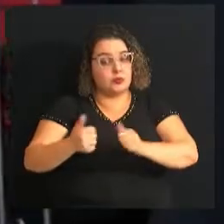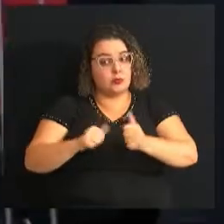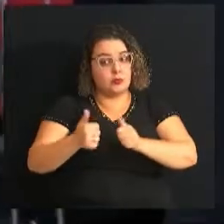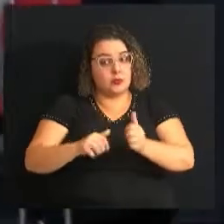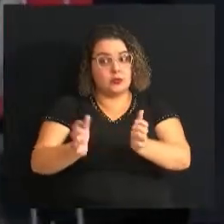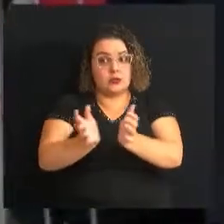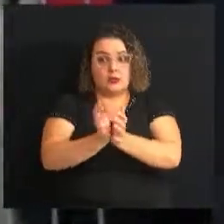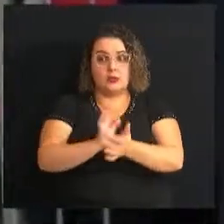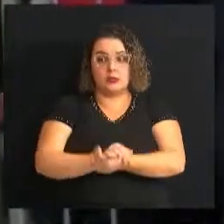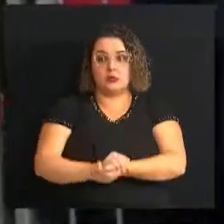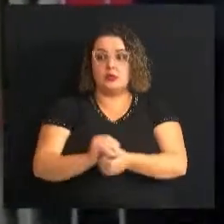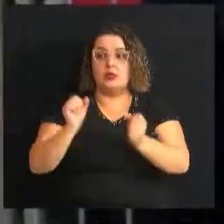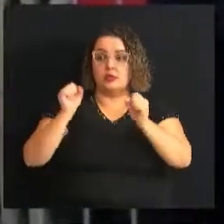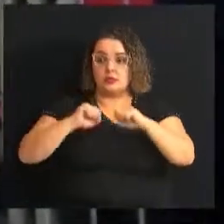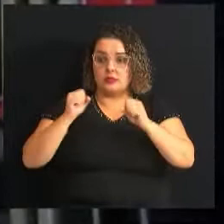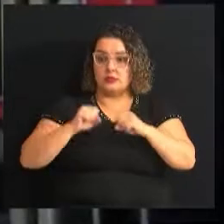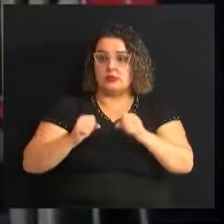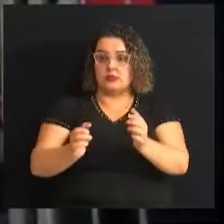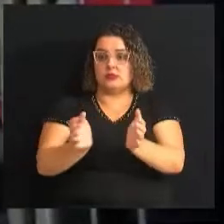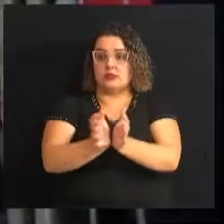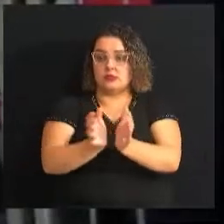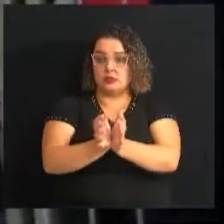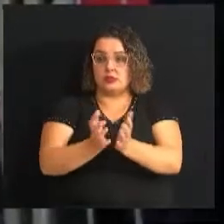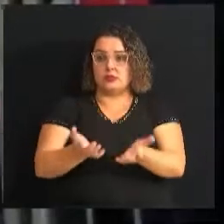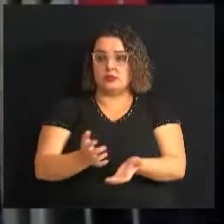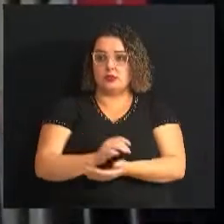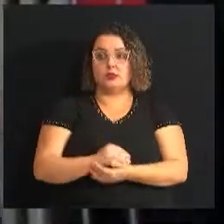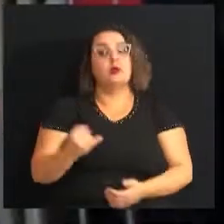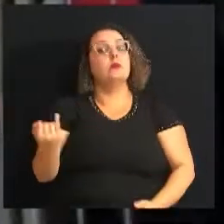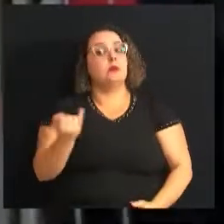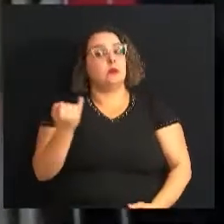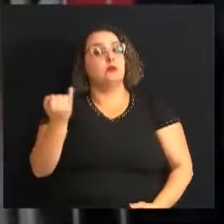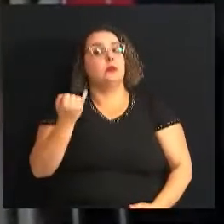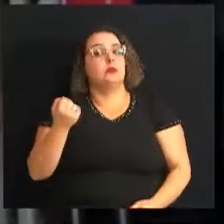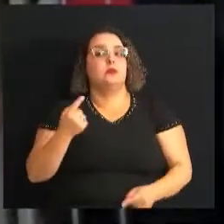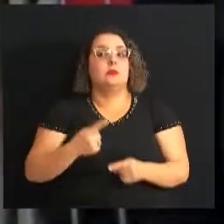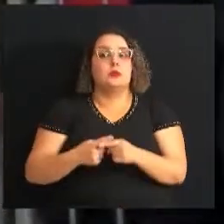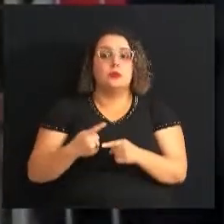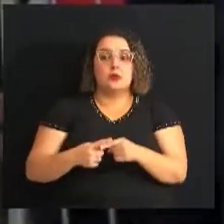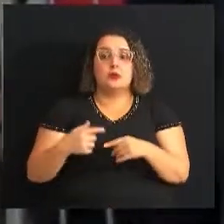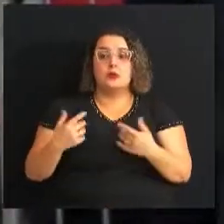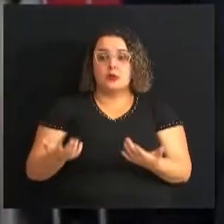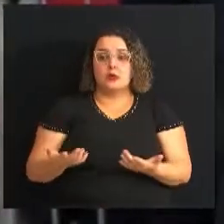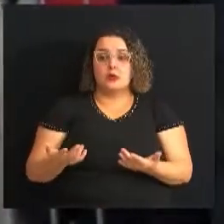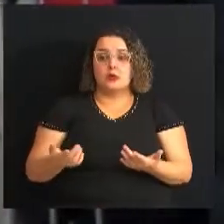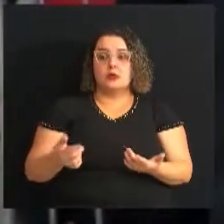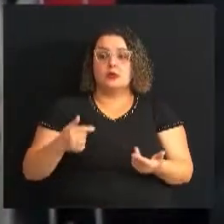comissões. Sim, é uma comissão de uma relevância muito grande, porque, afinal de contas, trabalho